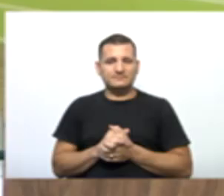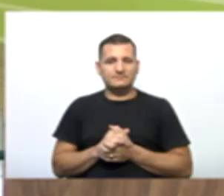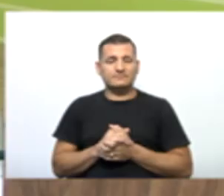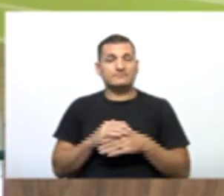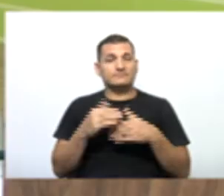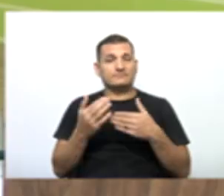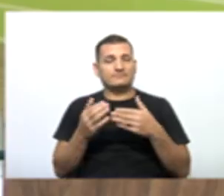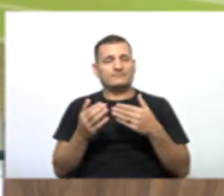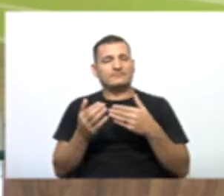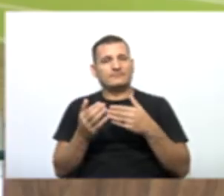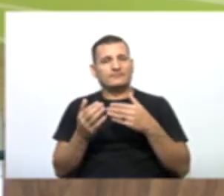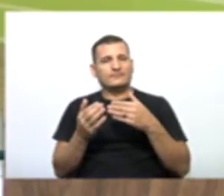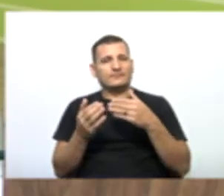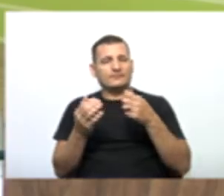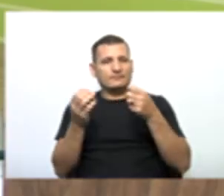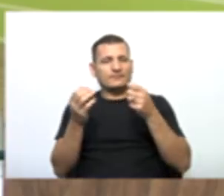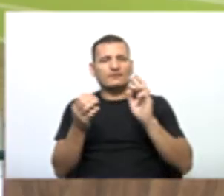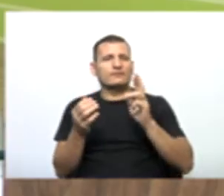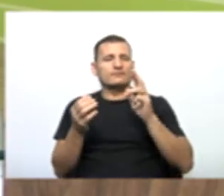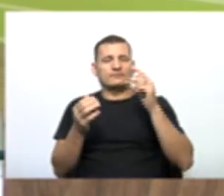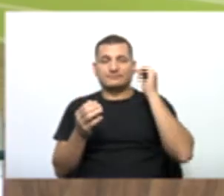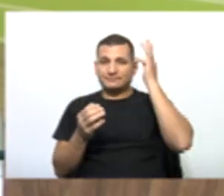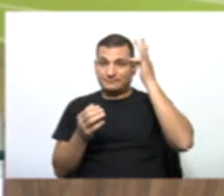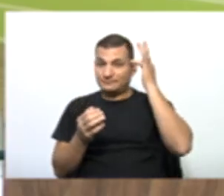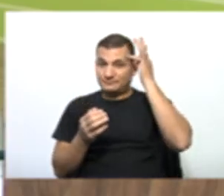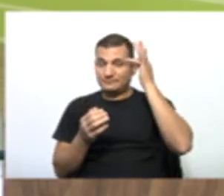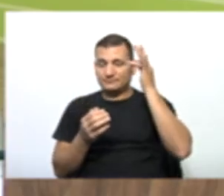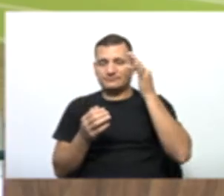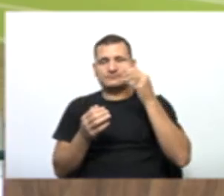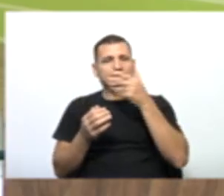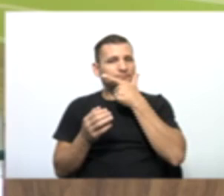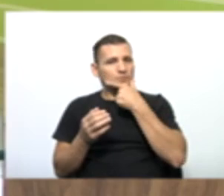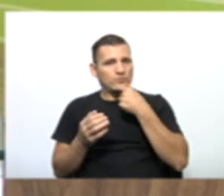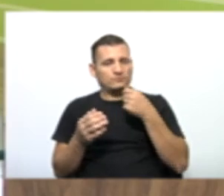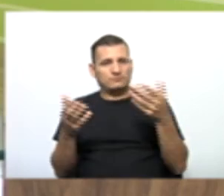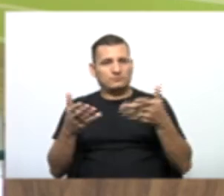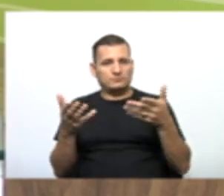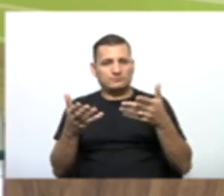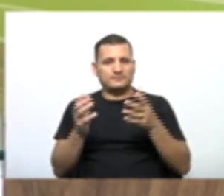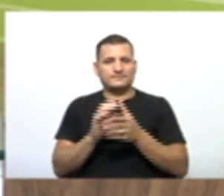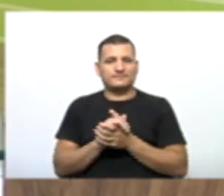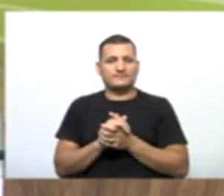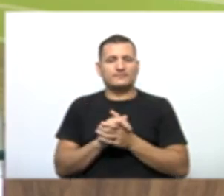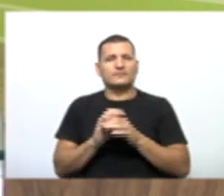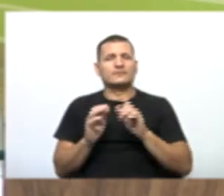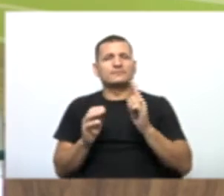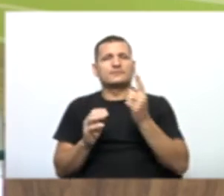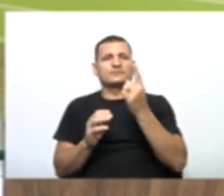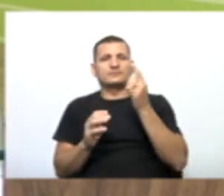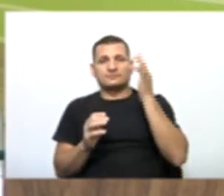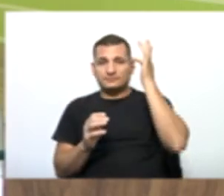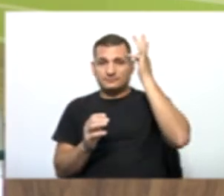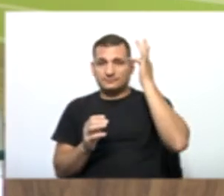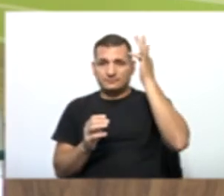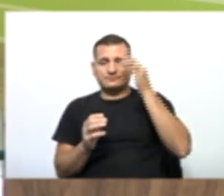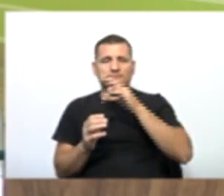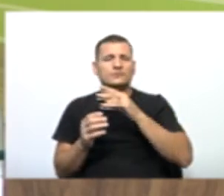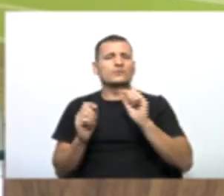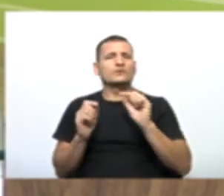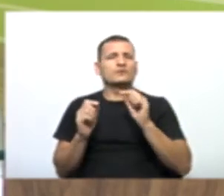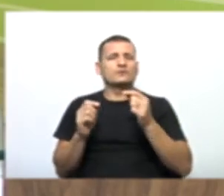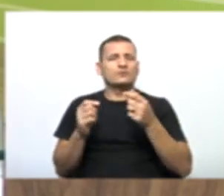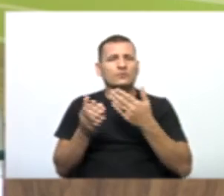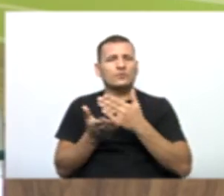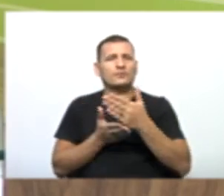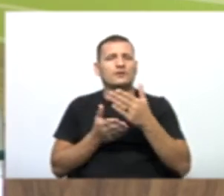no filósofo que a gente vai estudar hoje, não é, professor? E aí nós vamos falar agora, aluno, do primeiro filósofo que vai discutir para a gente essa